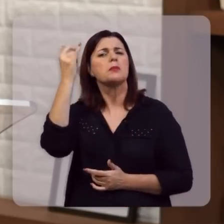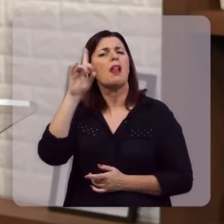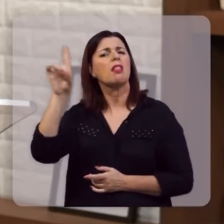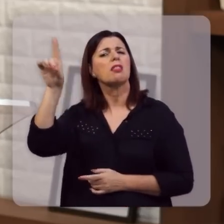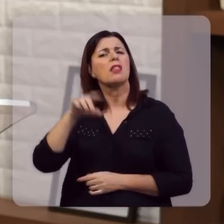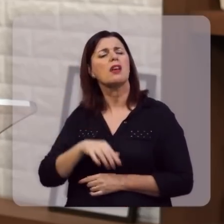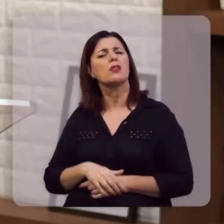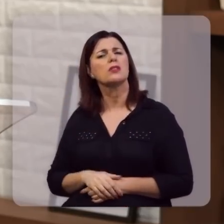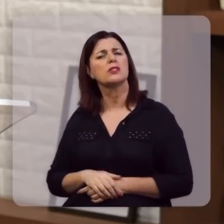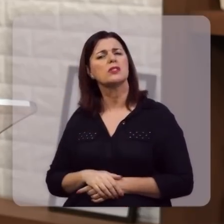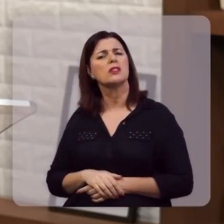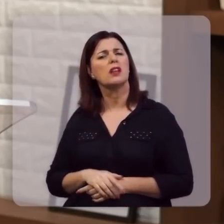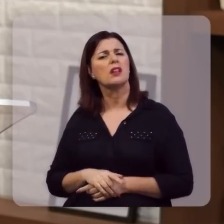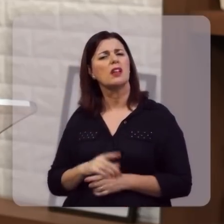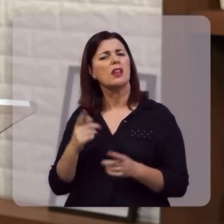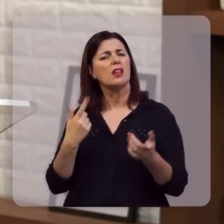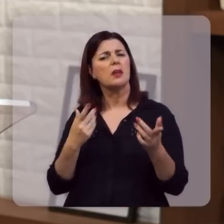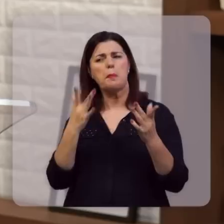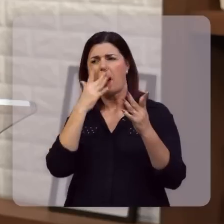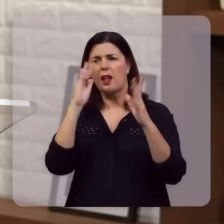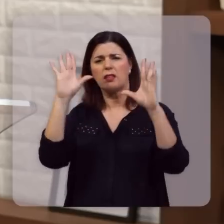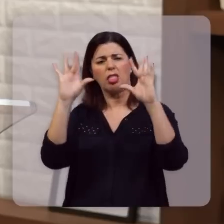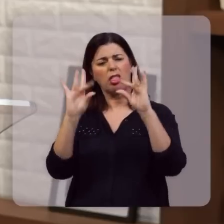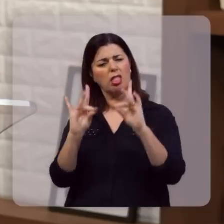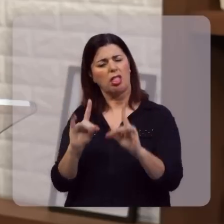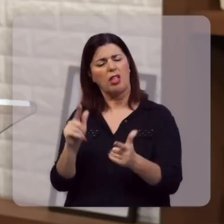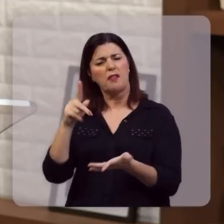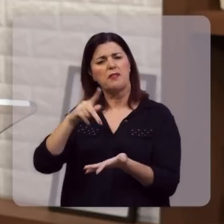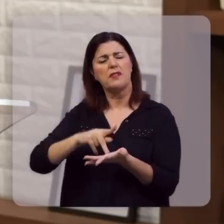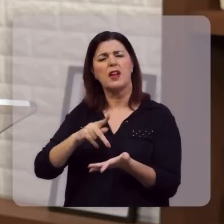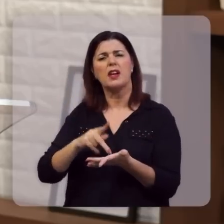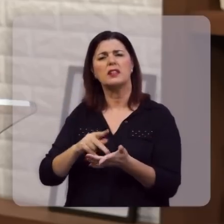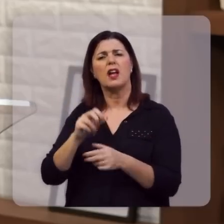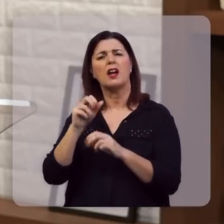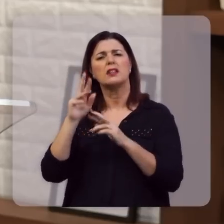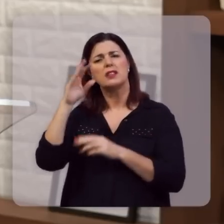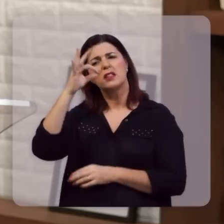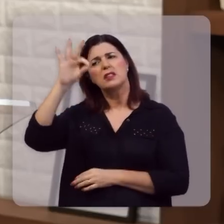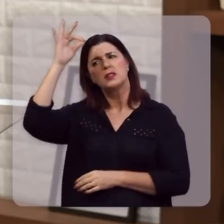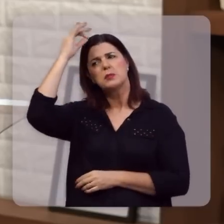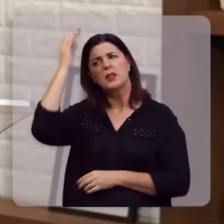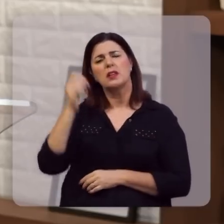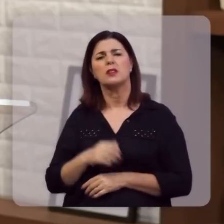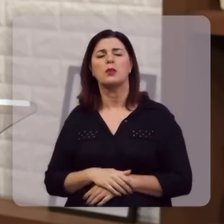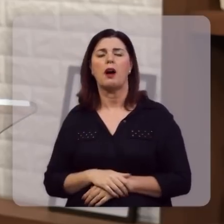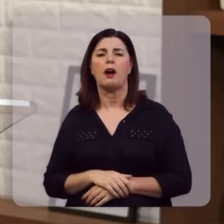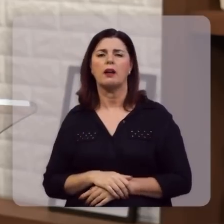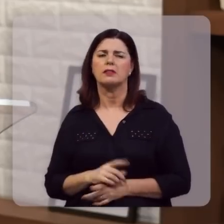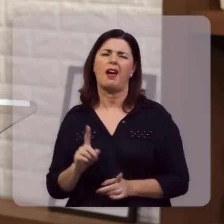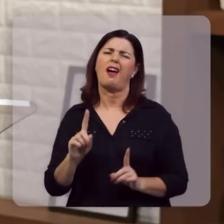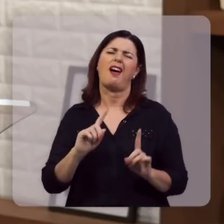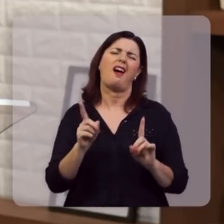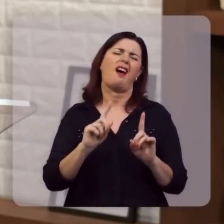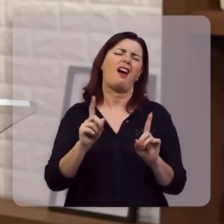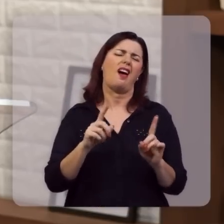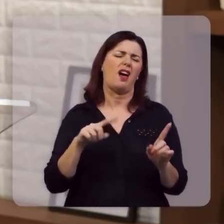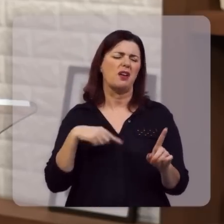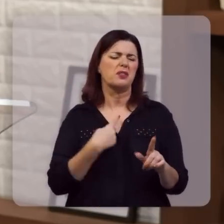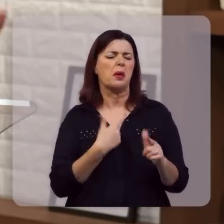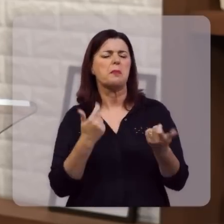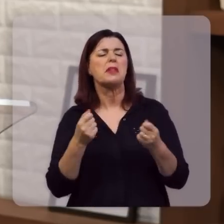que desconstroem as verdades espirituais, tentam desconstruí-las, dizem, não, temos